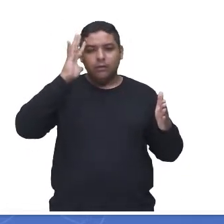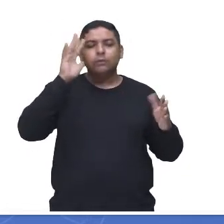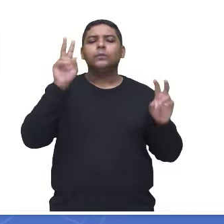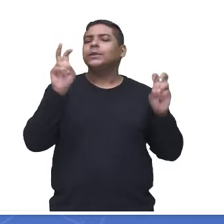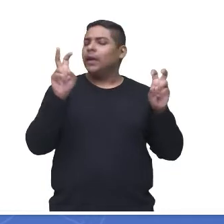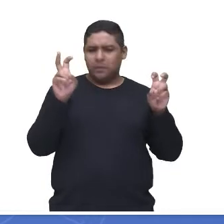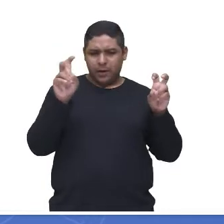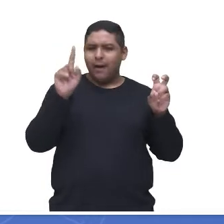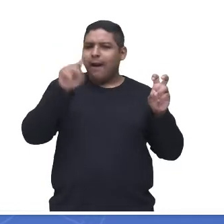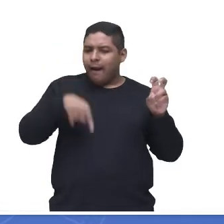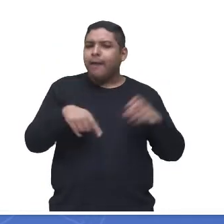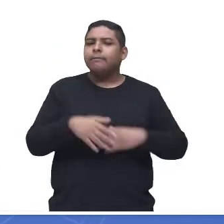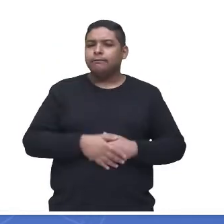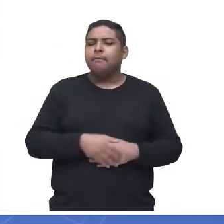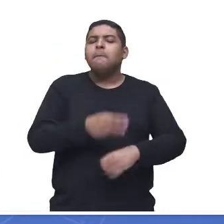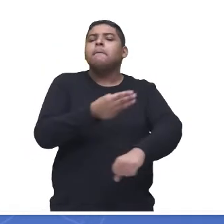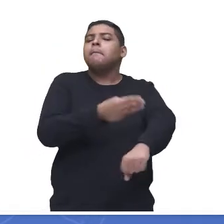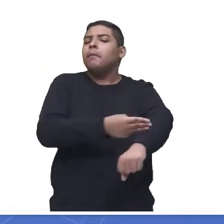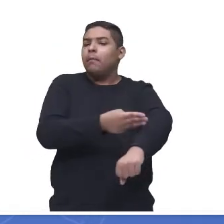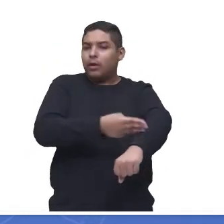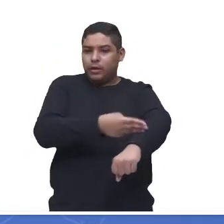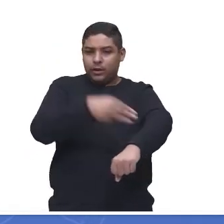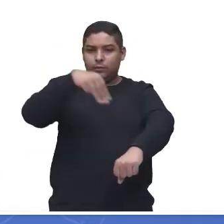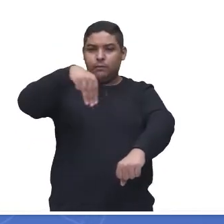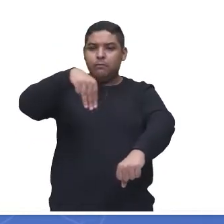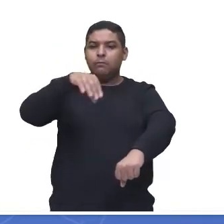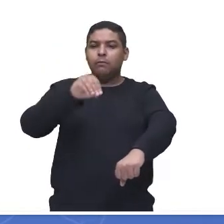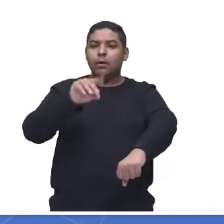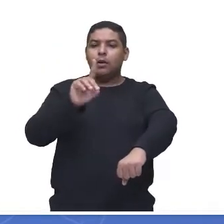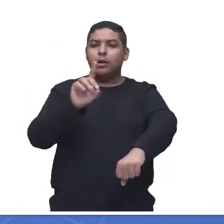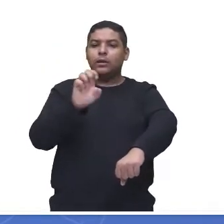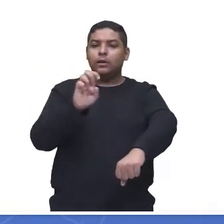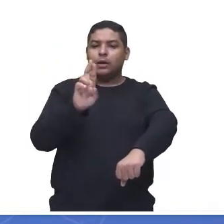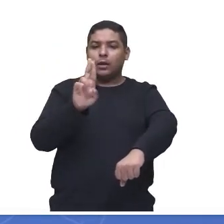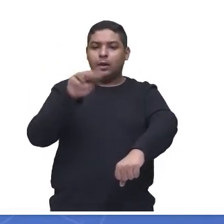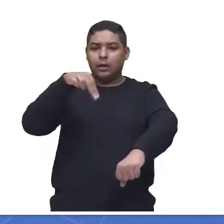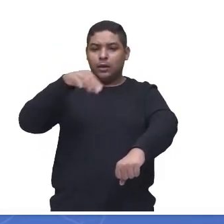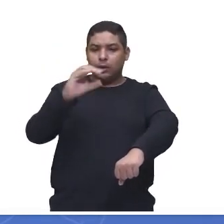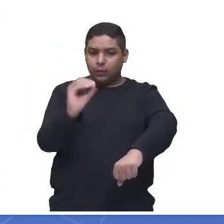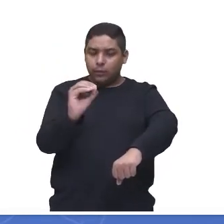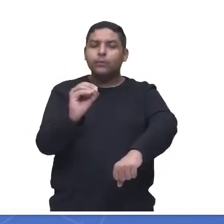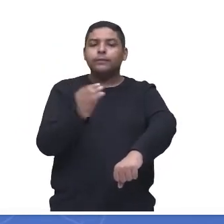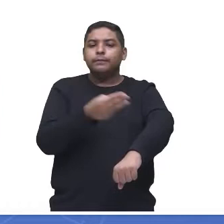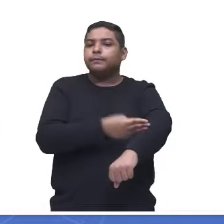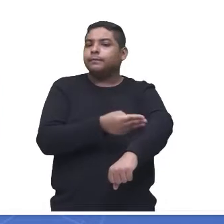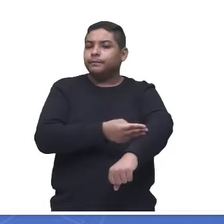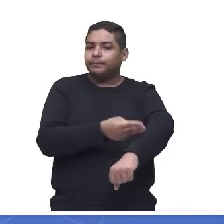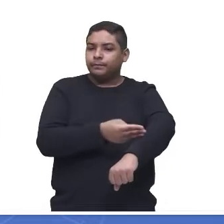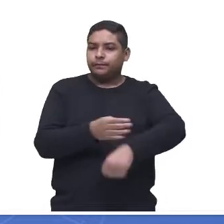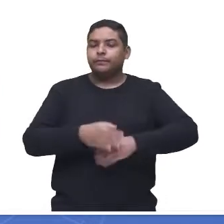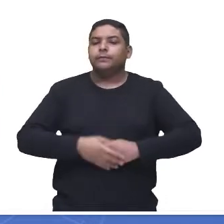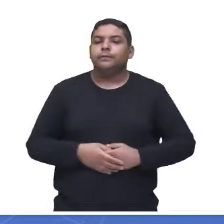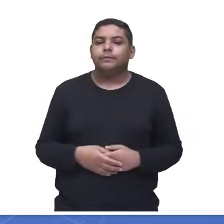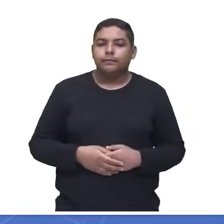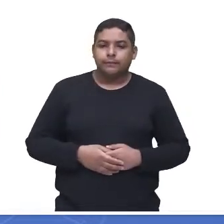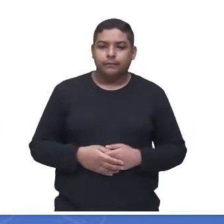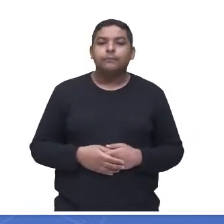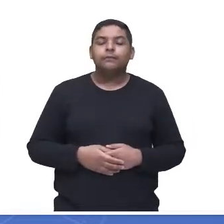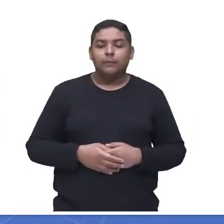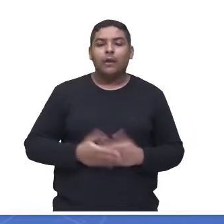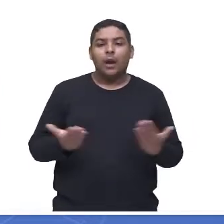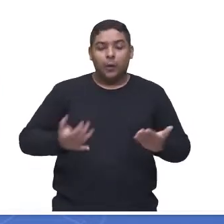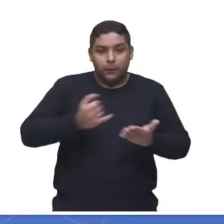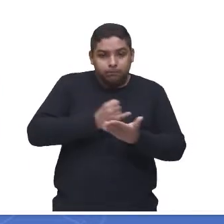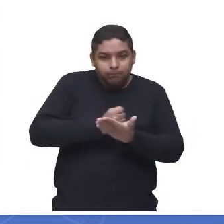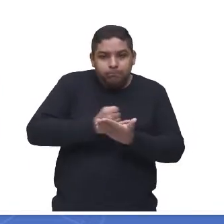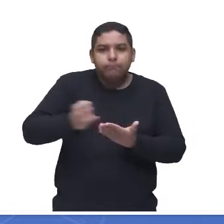moderno, né, o pensamento moderno. Então esse é o tema, né, que nós vamos então tratar aqui na aula de hoje. Então vamos fazer aqui uma introdução para que a